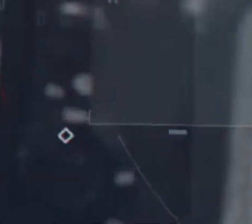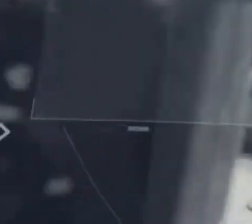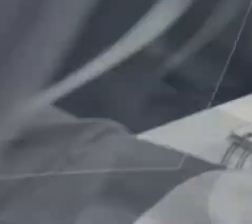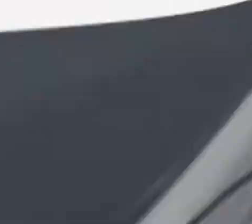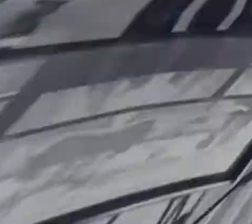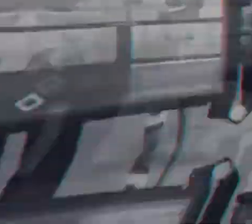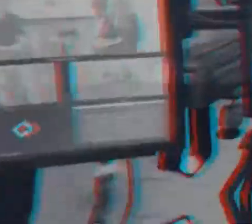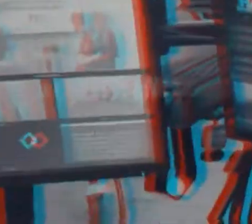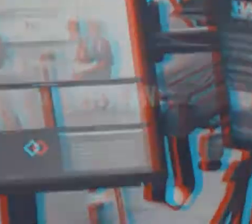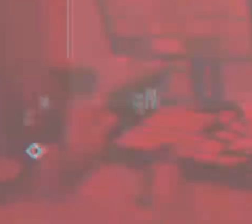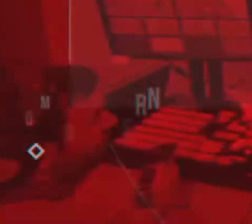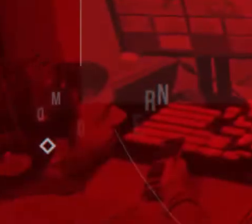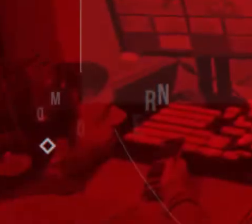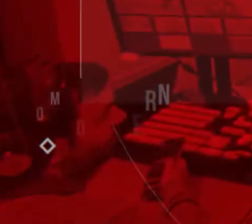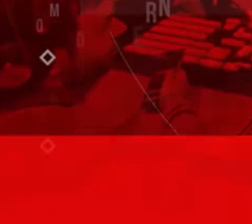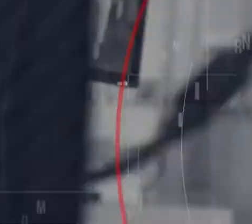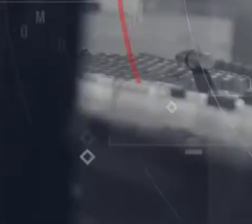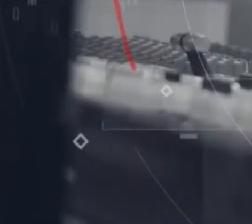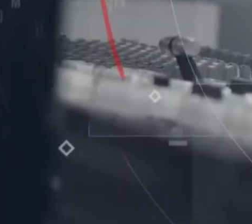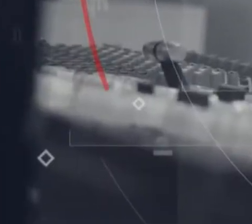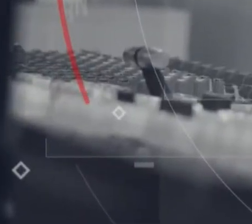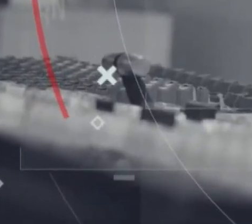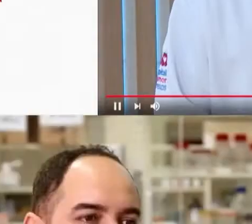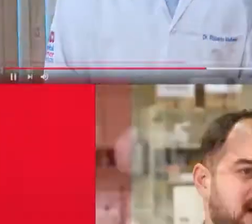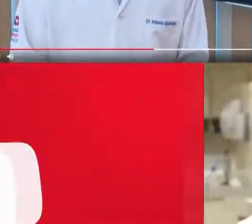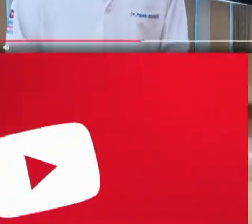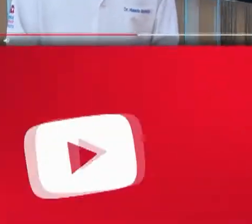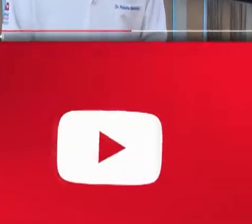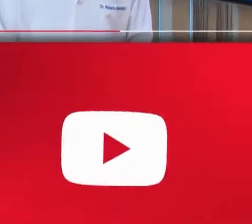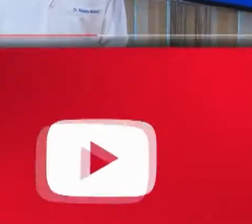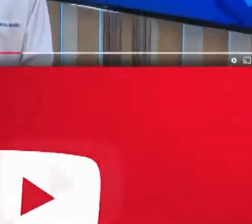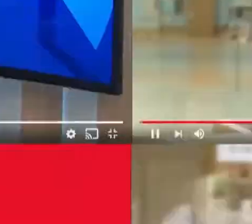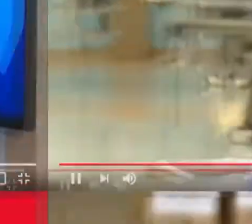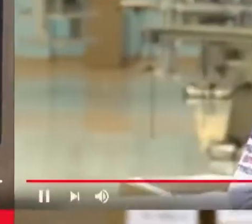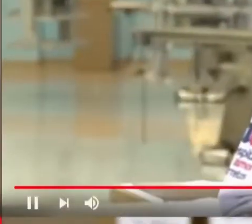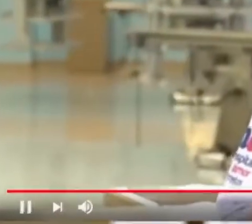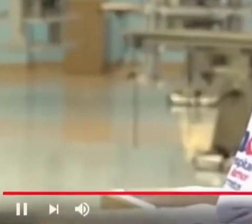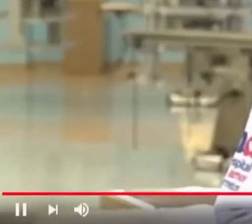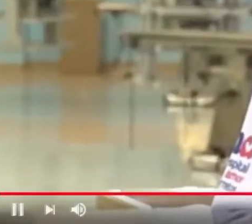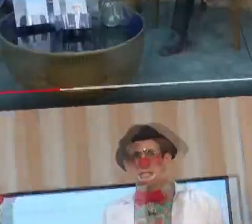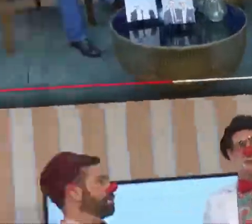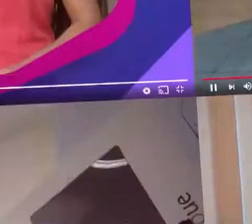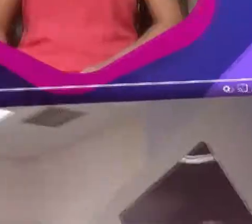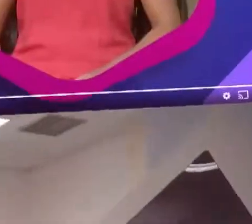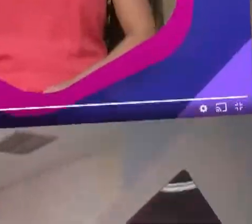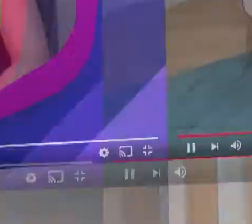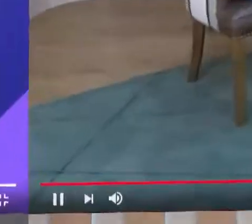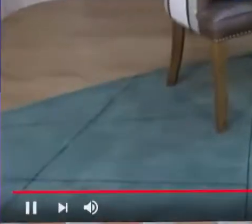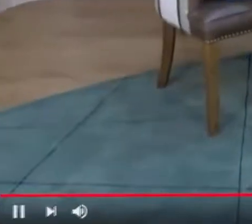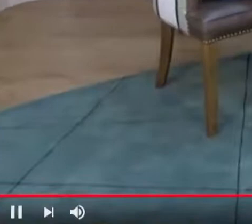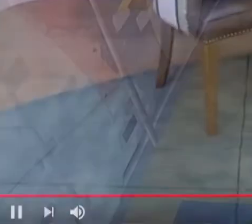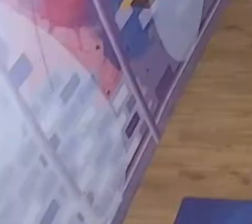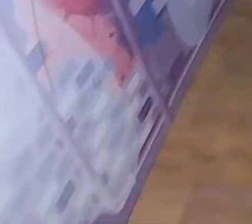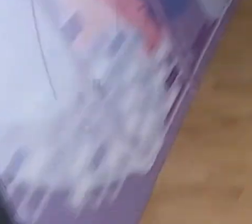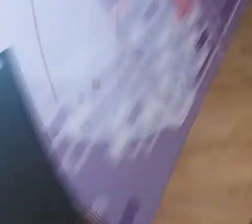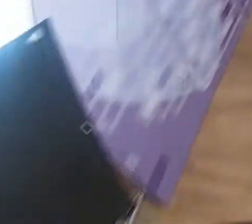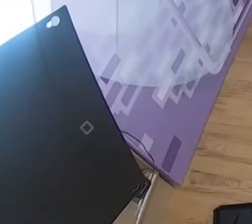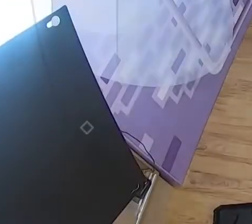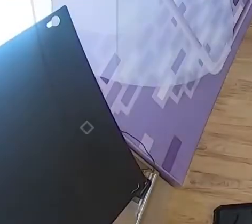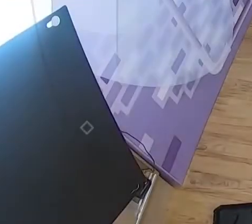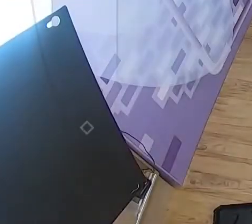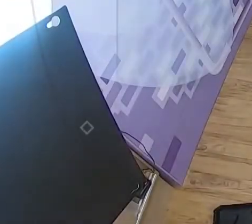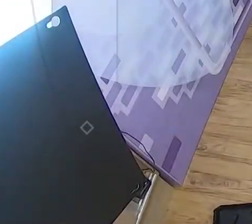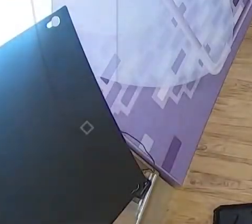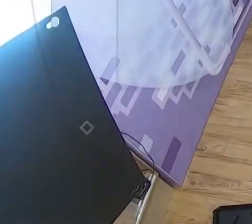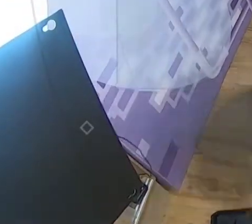em áudio e vídeo. São muitos programas transmitidos em diversas plataformas. Fábrica